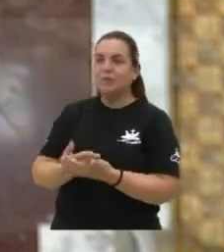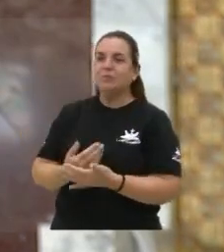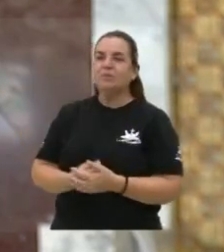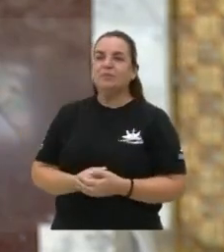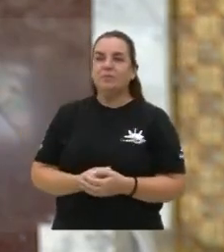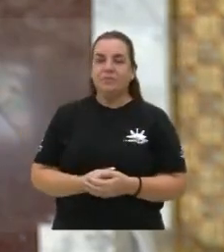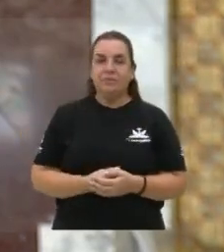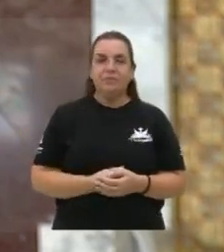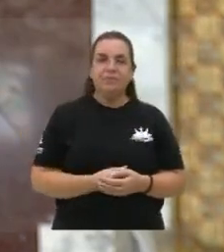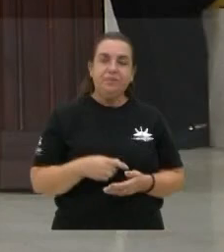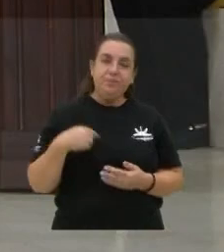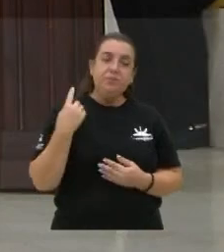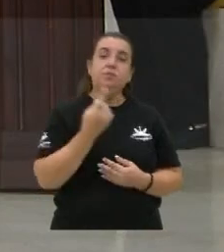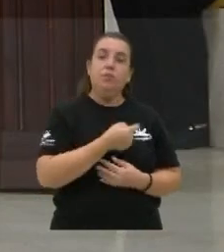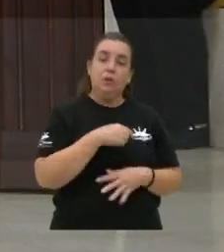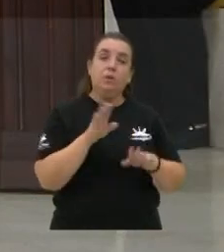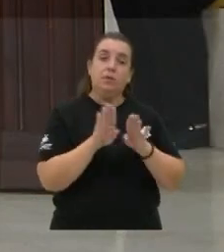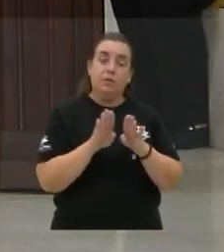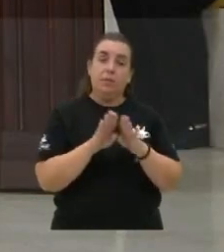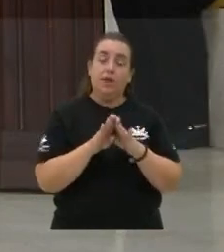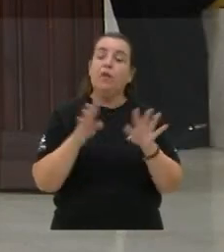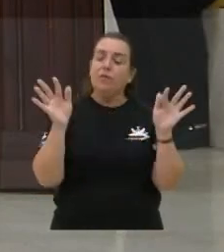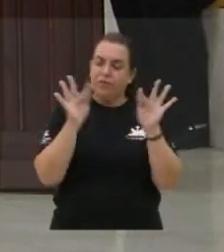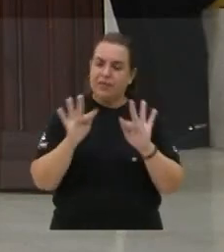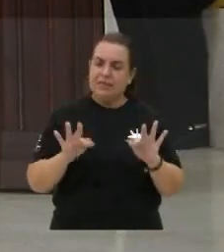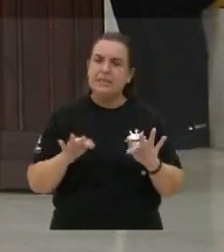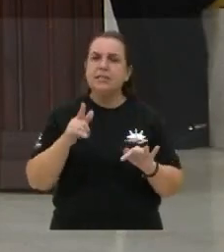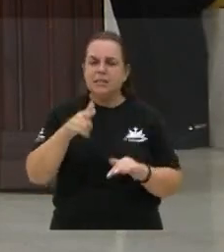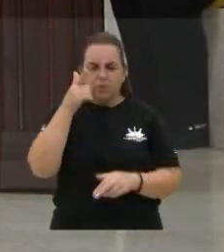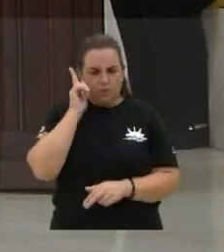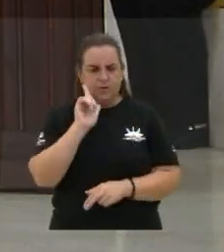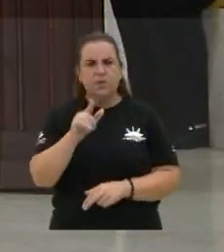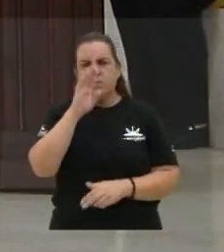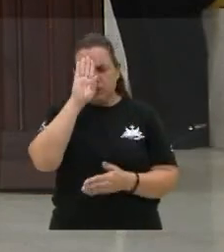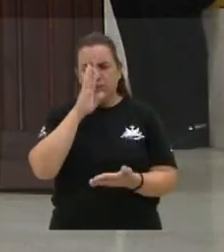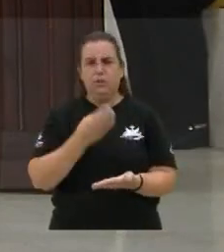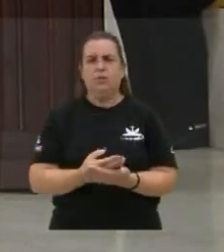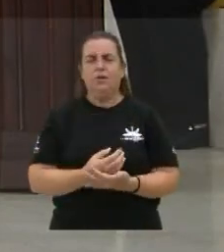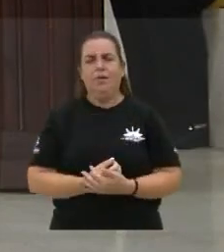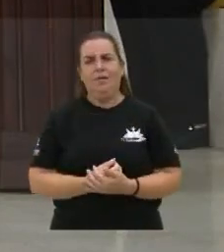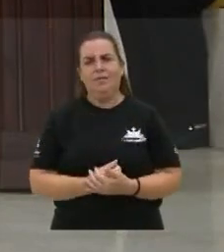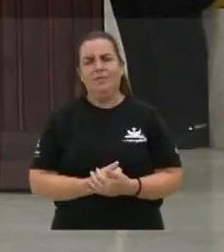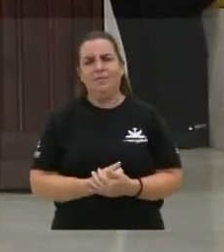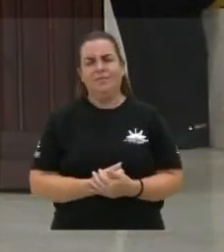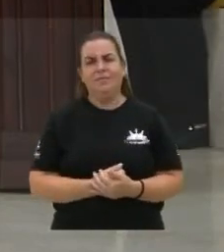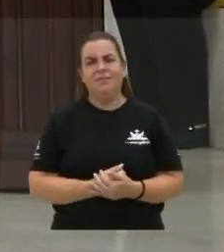E seremos bem-aventurados e felizes se também acreditarmos.